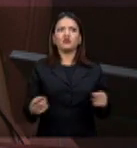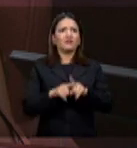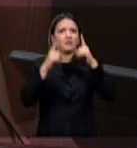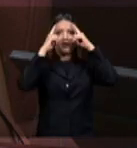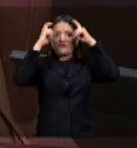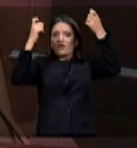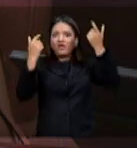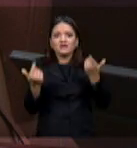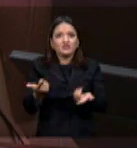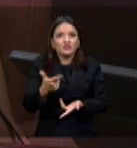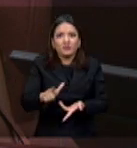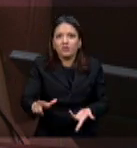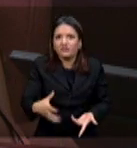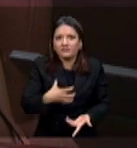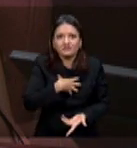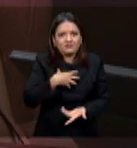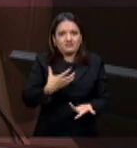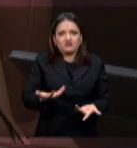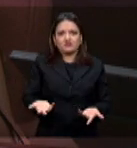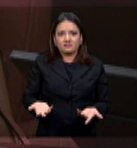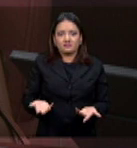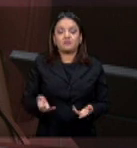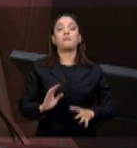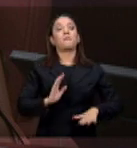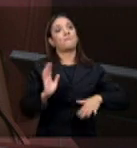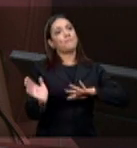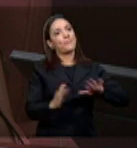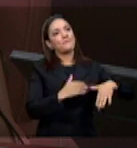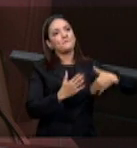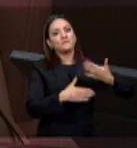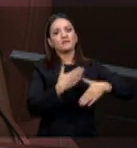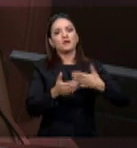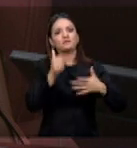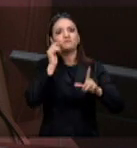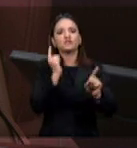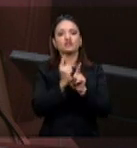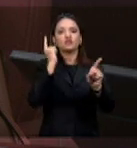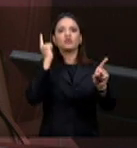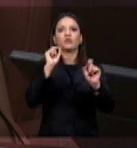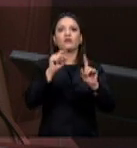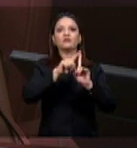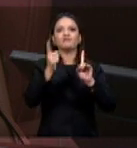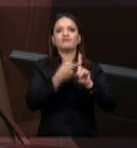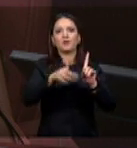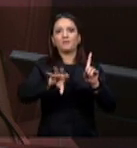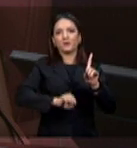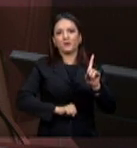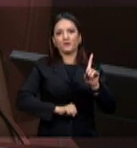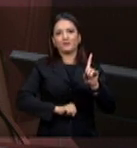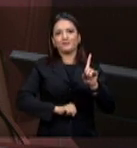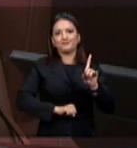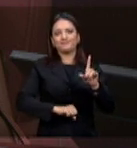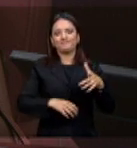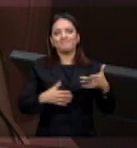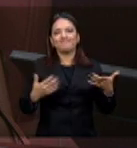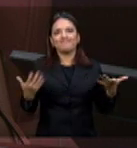novo. Depois, a Fernanda descobriu que ela tinha engravidado. E ela